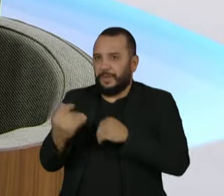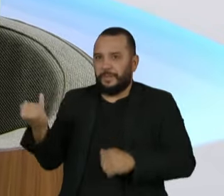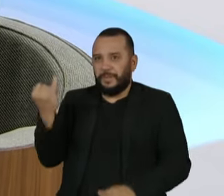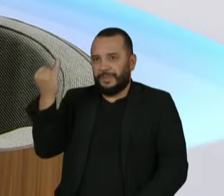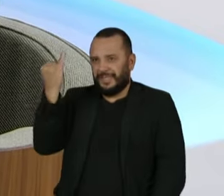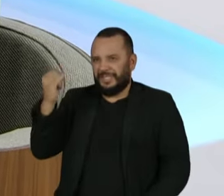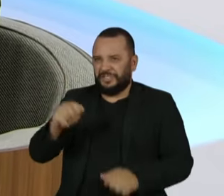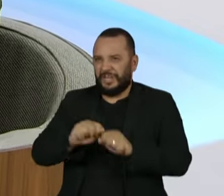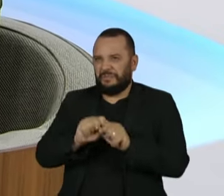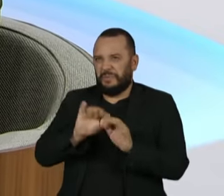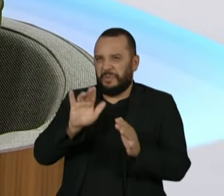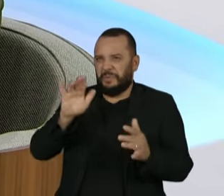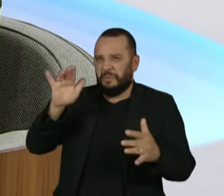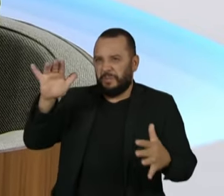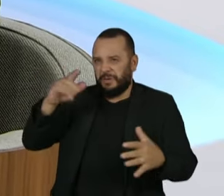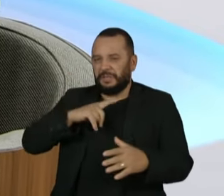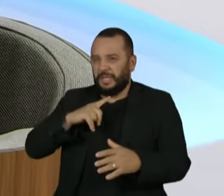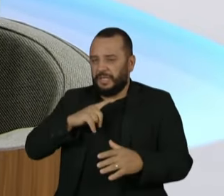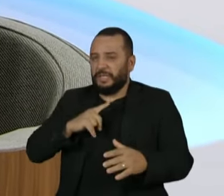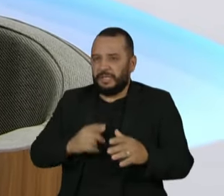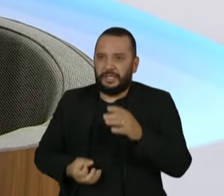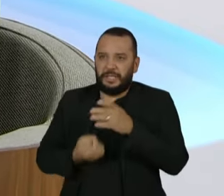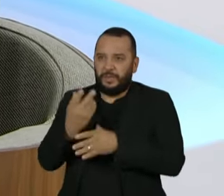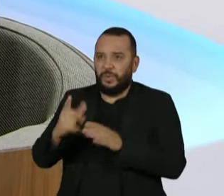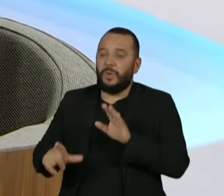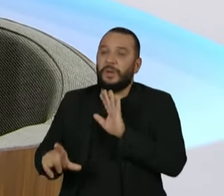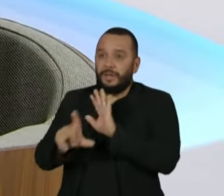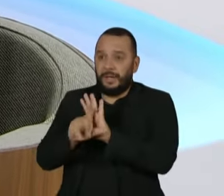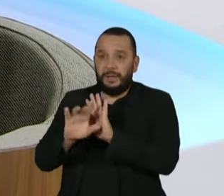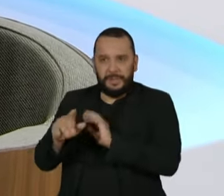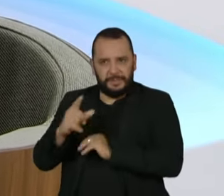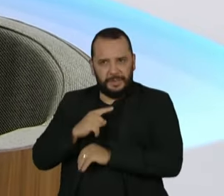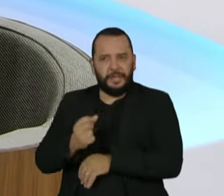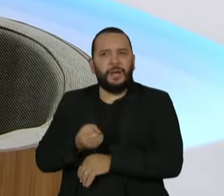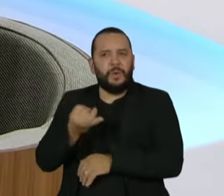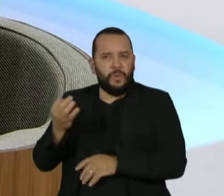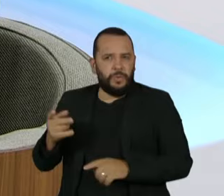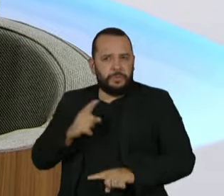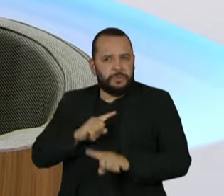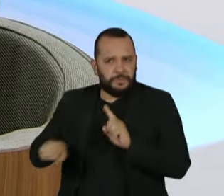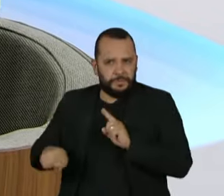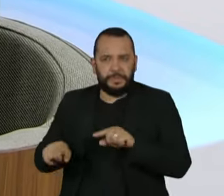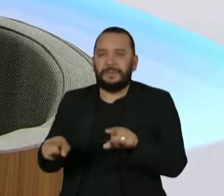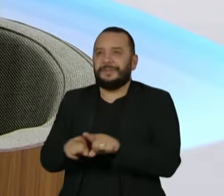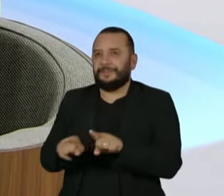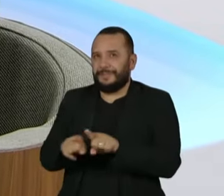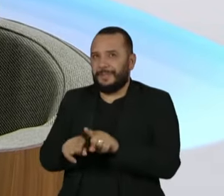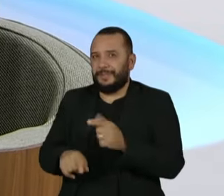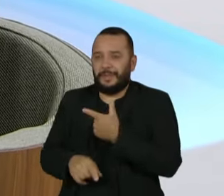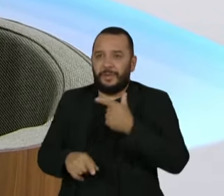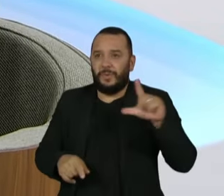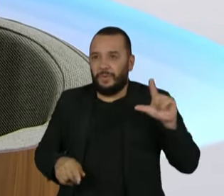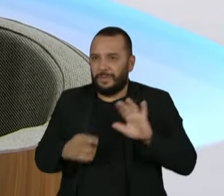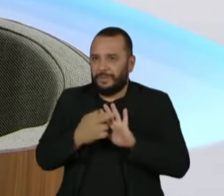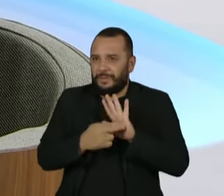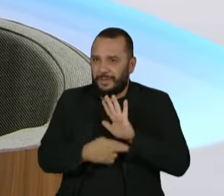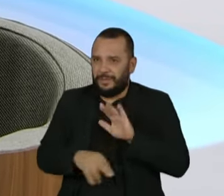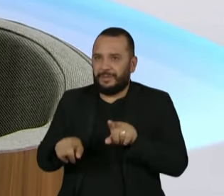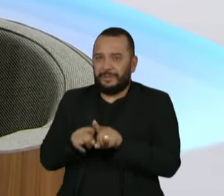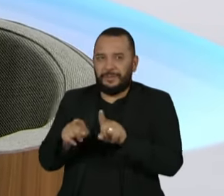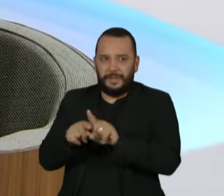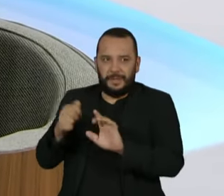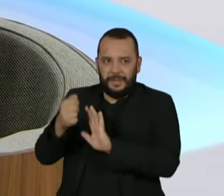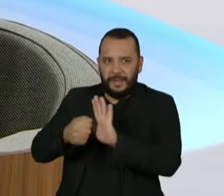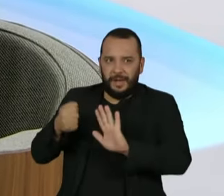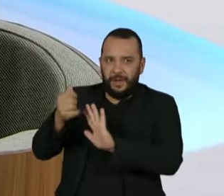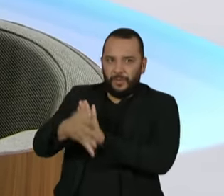muito grande porte reguladas onde a regulação envolve censura então é outro tipo de coisa completamente diferente com outras regras com os algoritmos